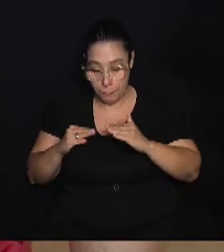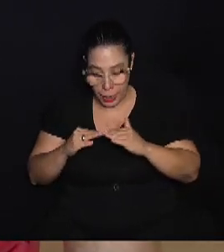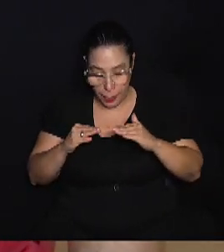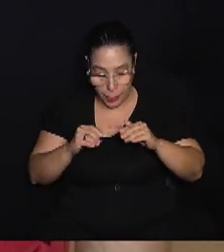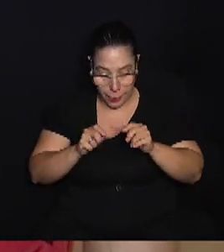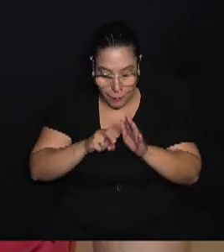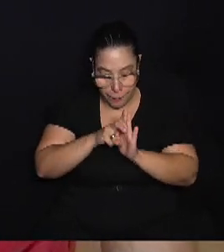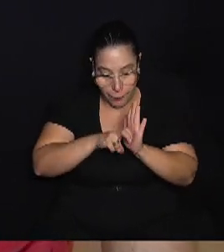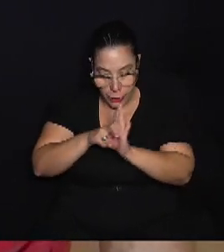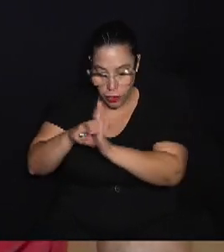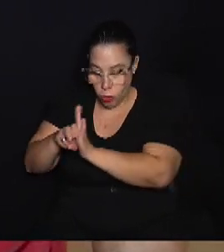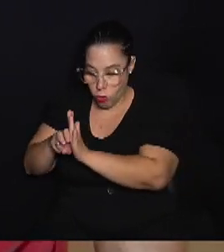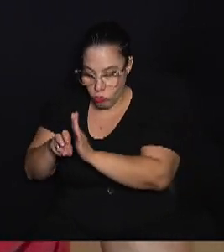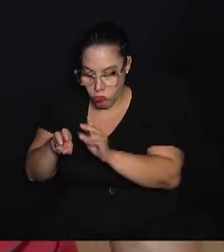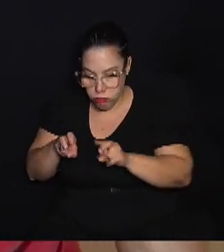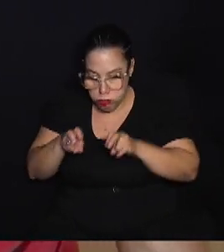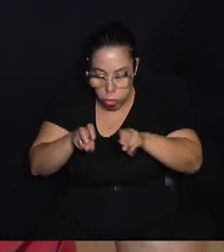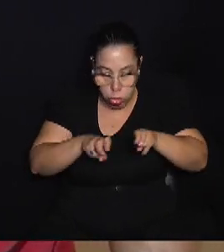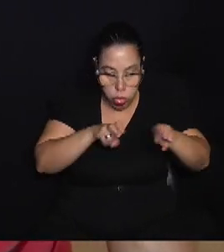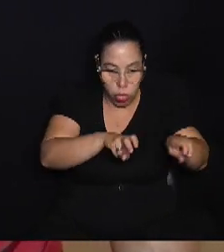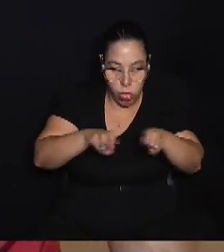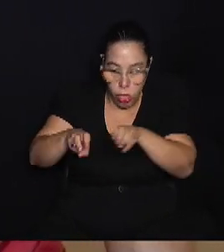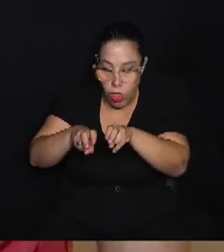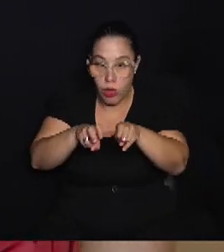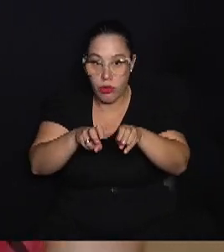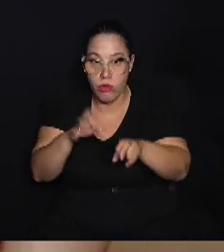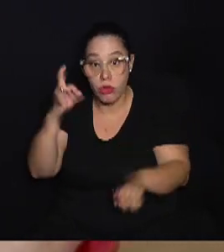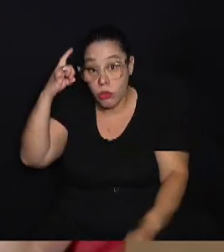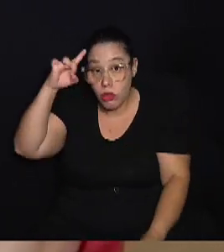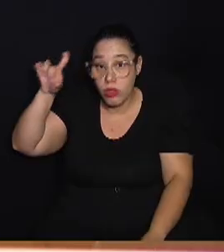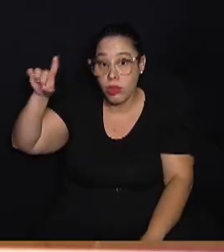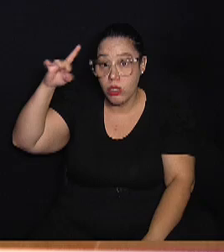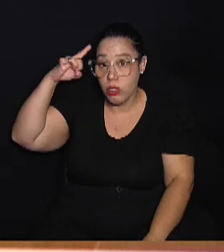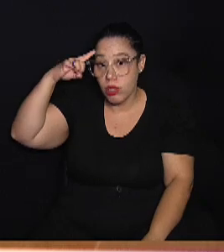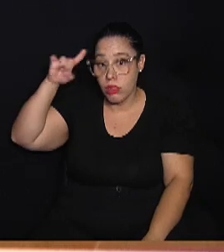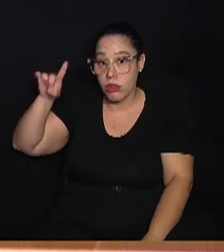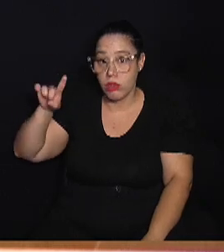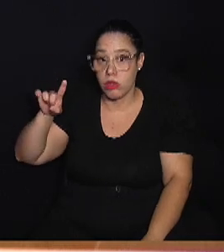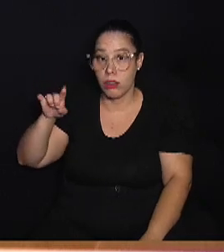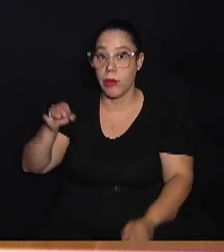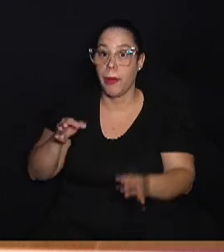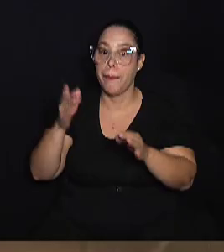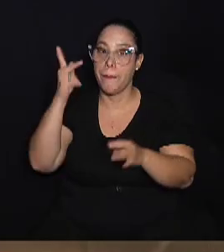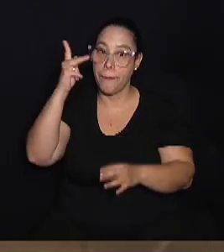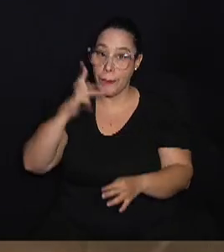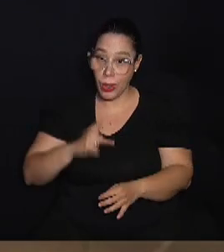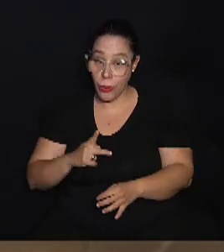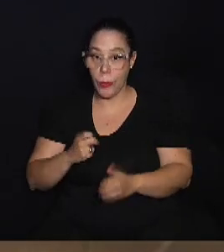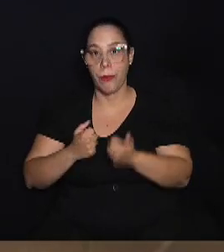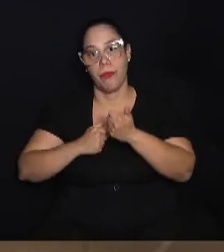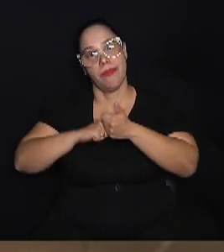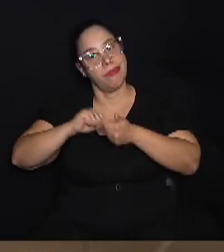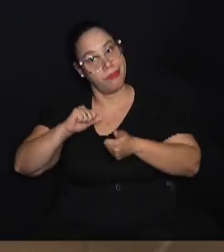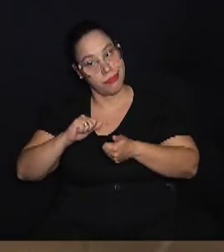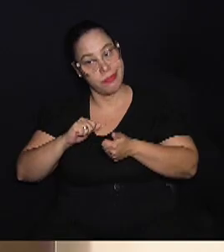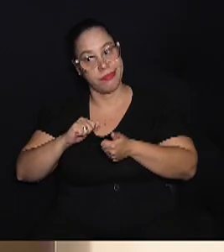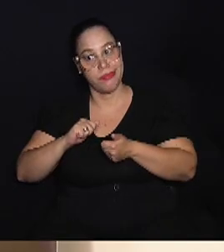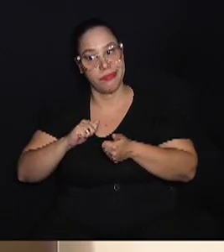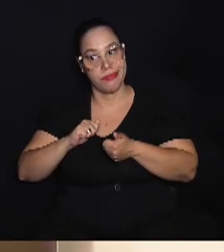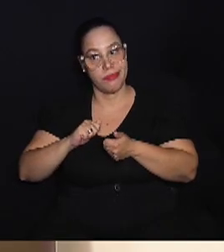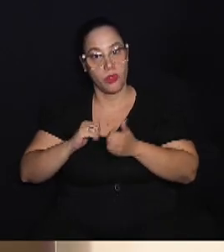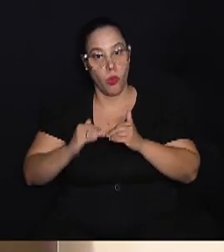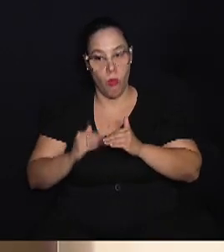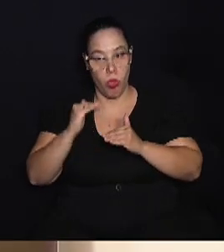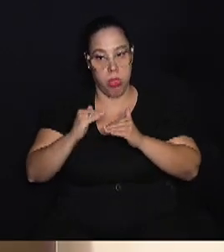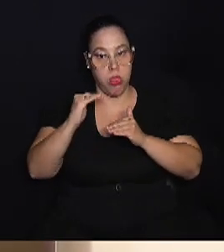lá atrás, era na cadeira de passeio do dia a dia que eles jogavam, não eram essas cadeiras próprias para o esporte. Aí o esporte